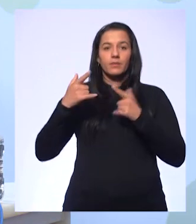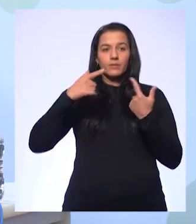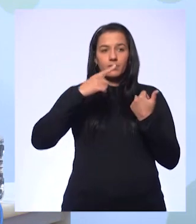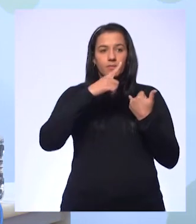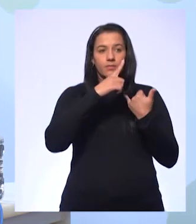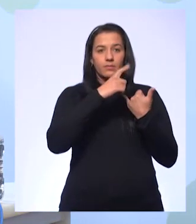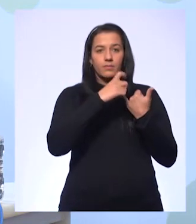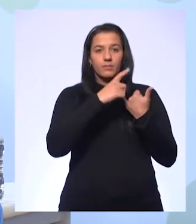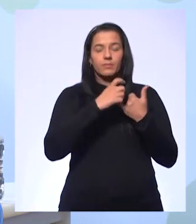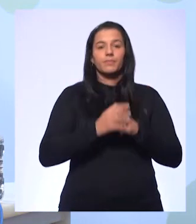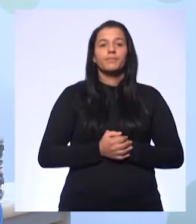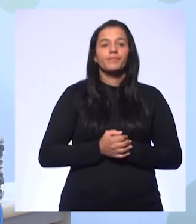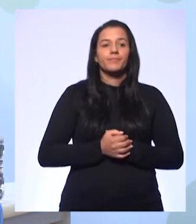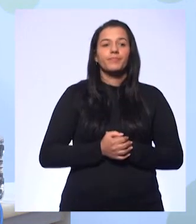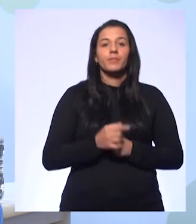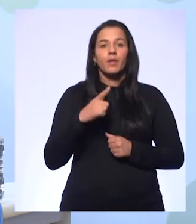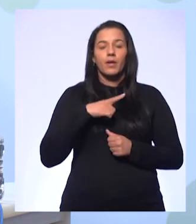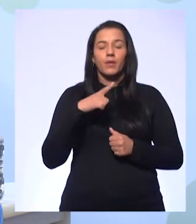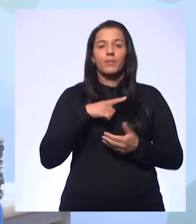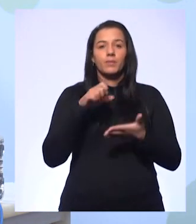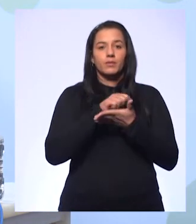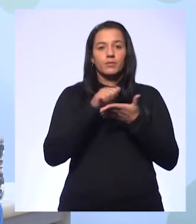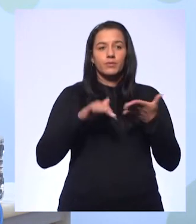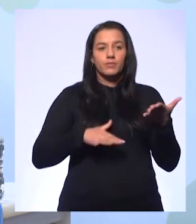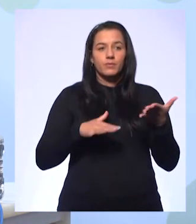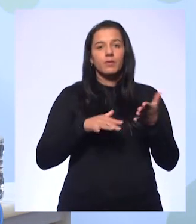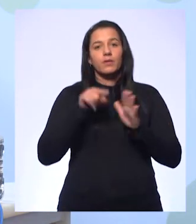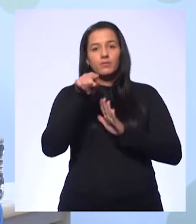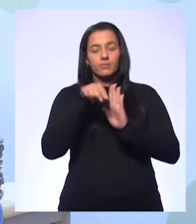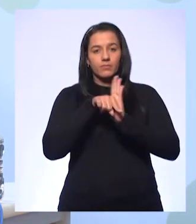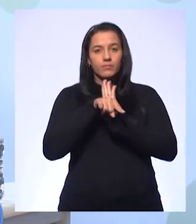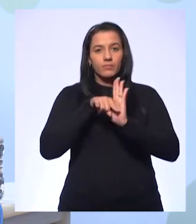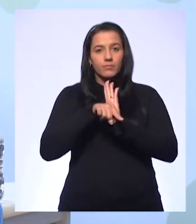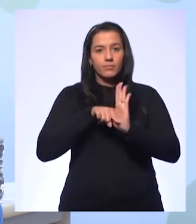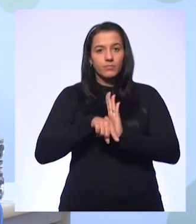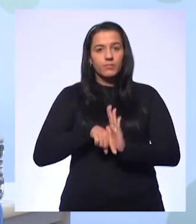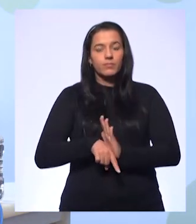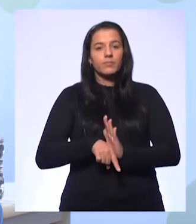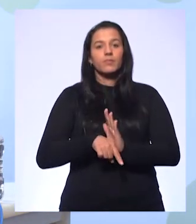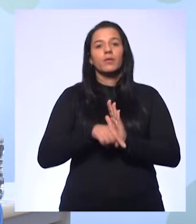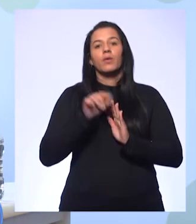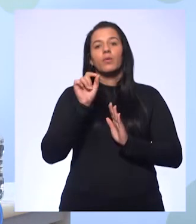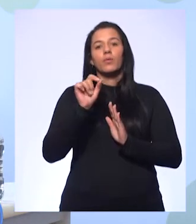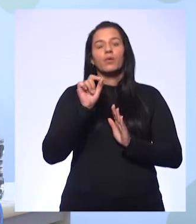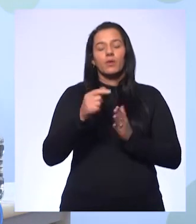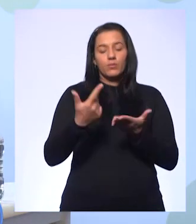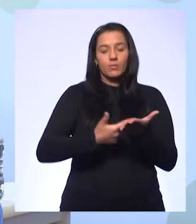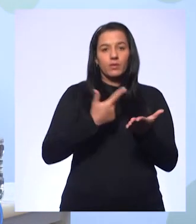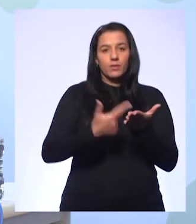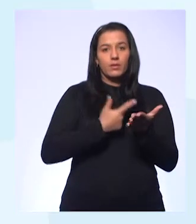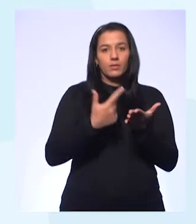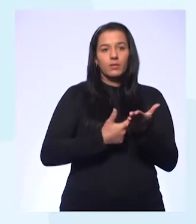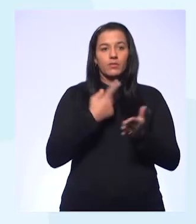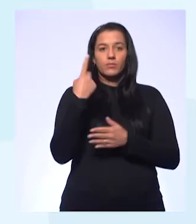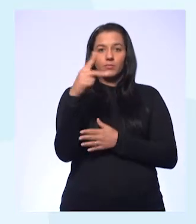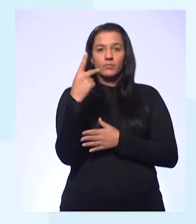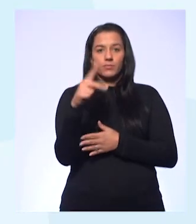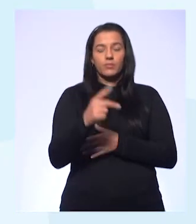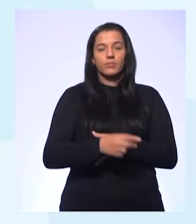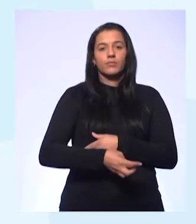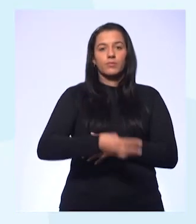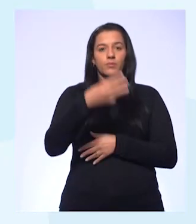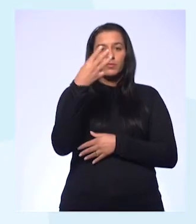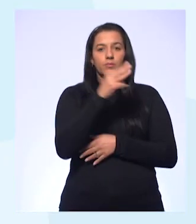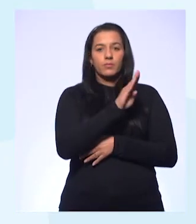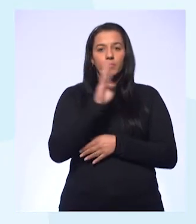ela. Essa atividade, né, uma pesquisa, na realidade, está no caderno do aluno de vocês do terceiro bimestre,